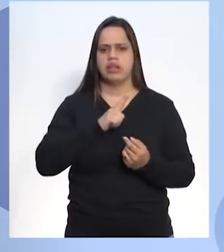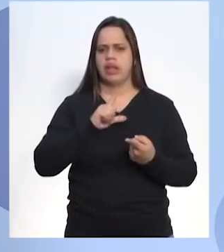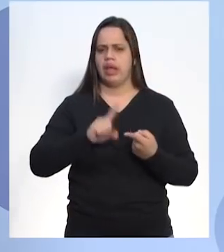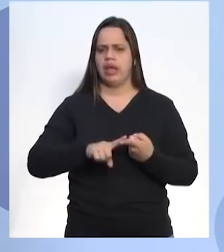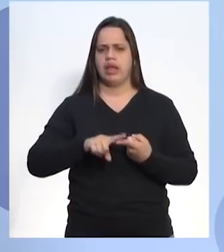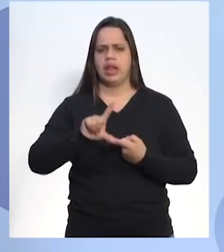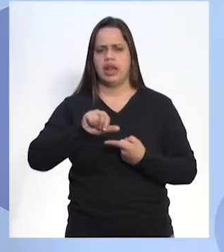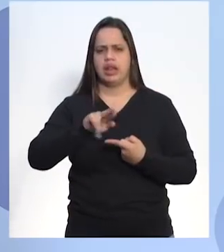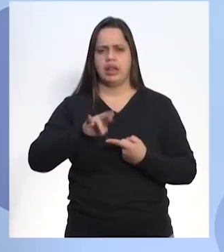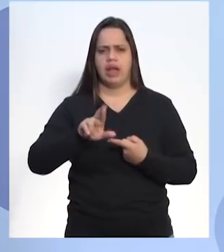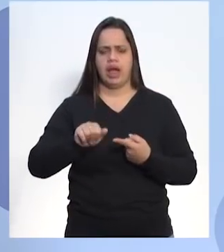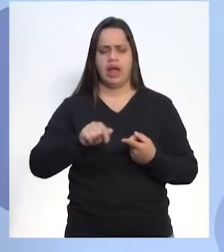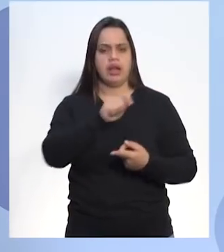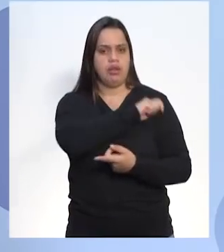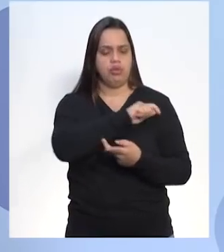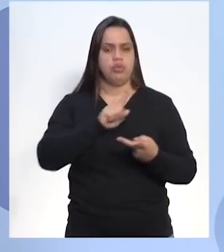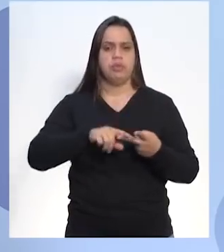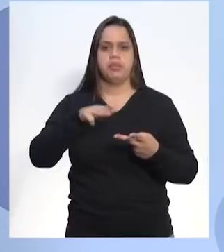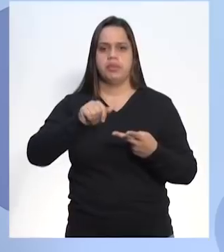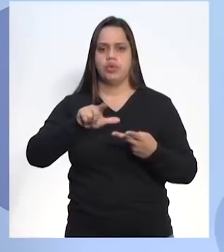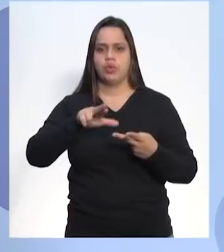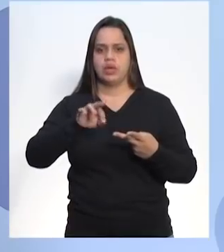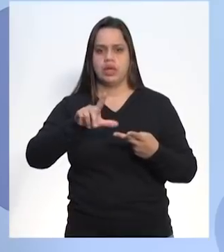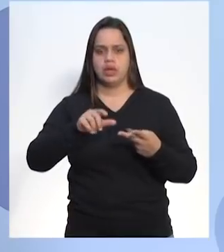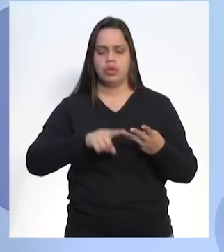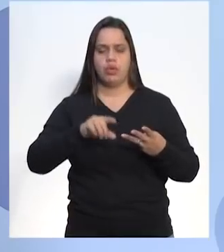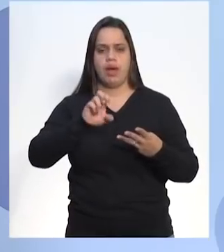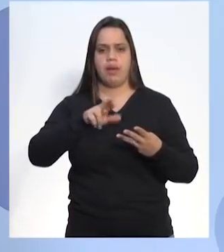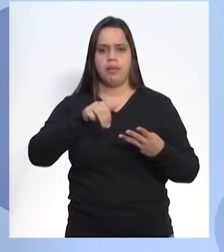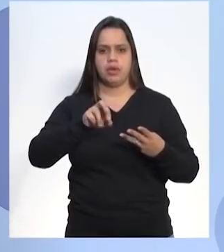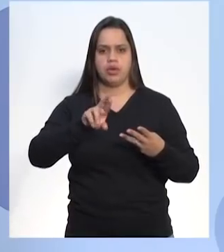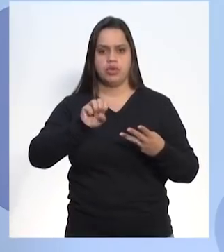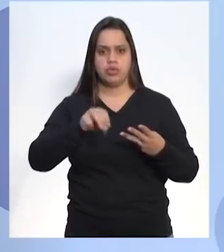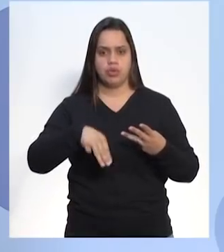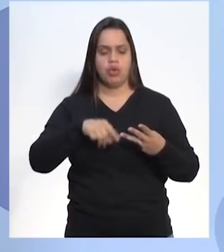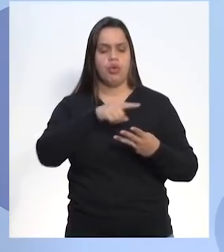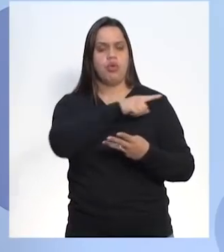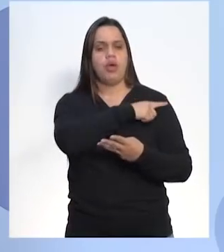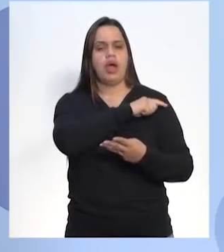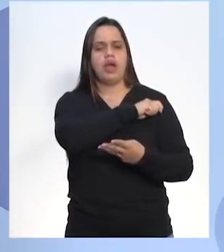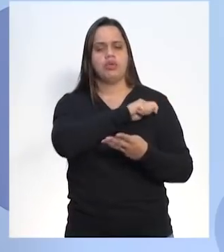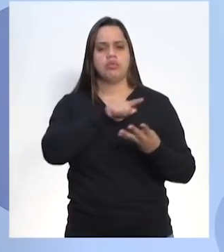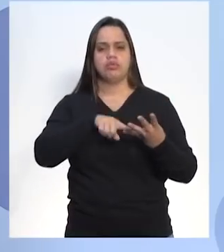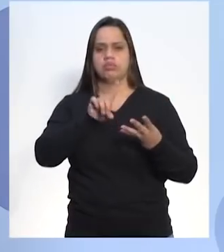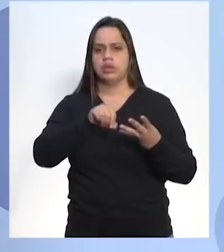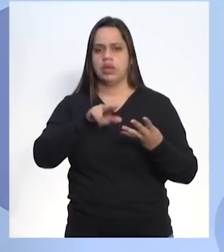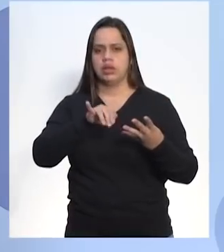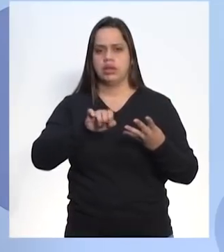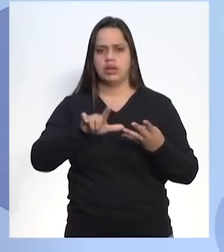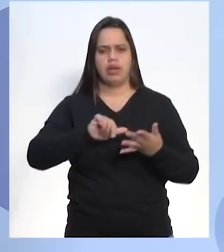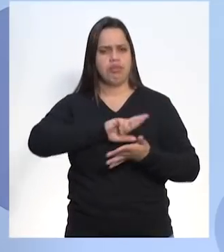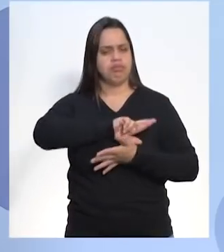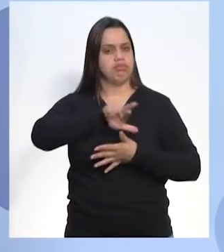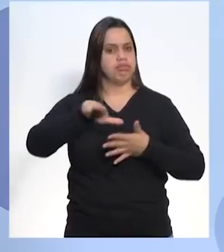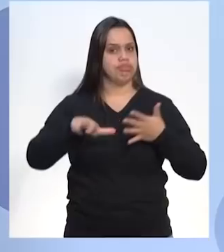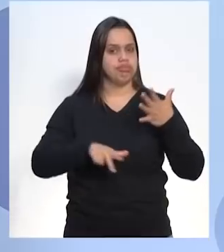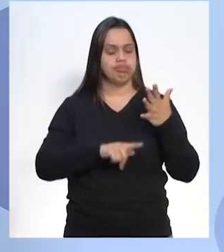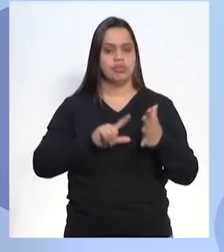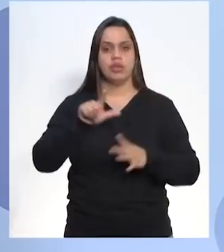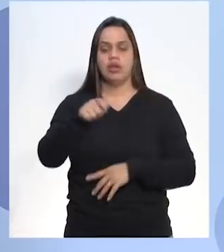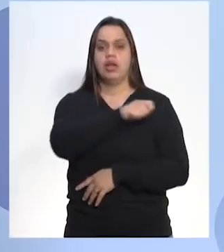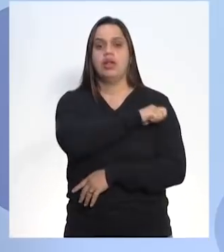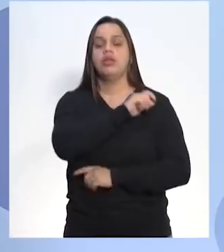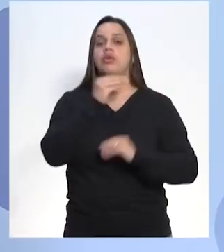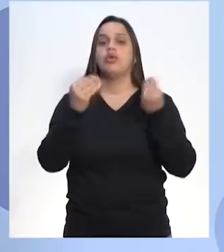o Murilo, o Emerson, o Daniel, vários outros alunos